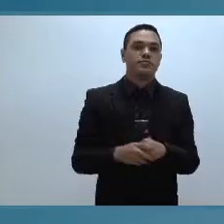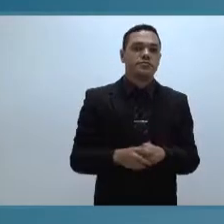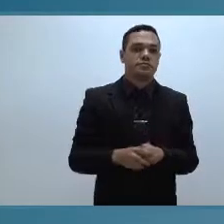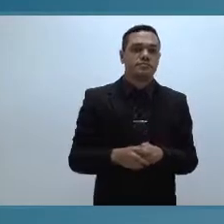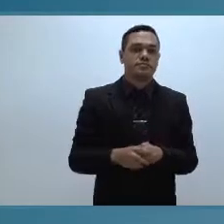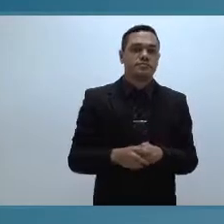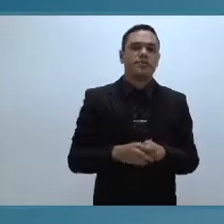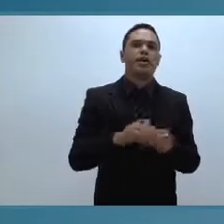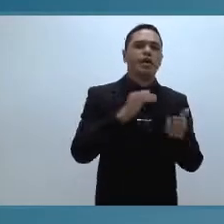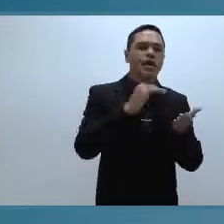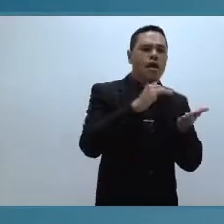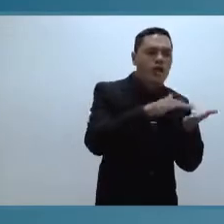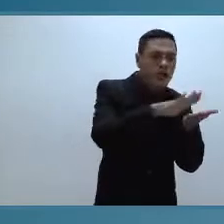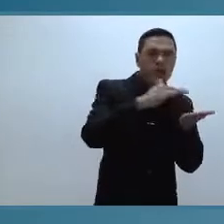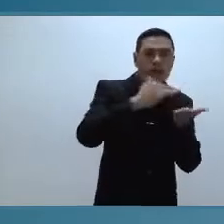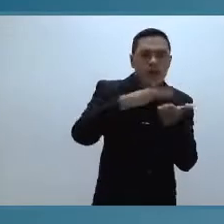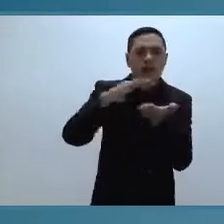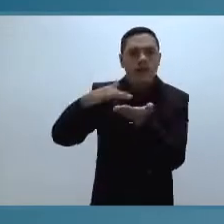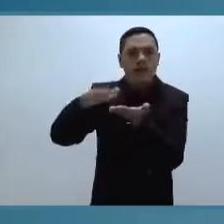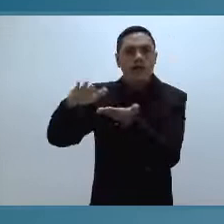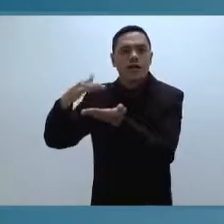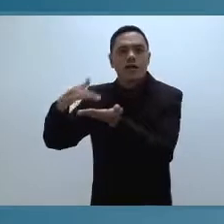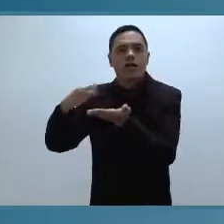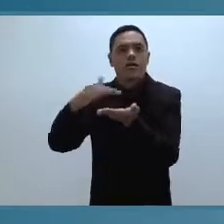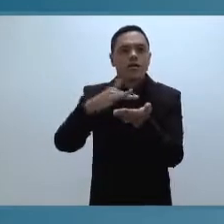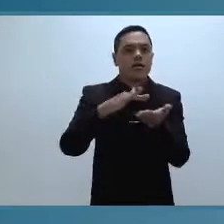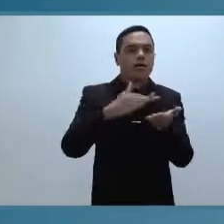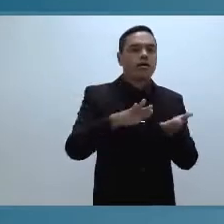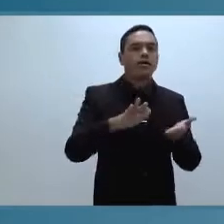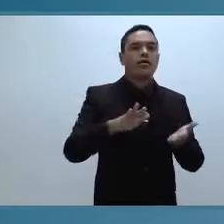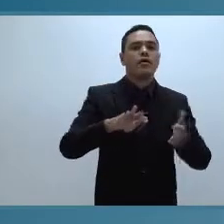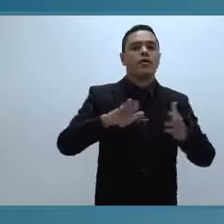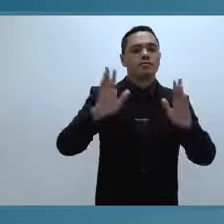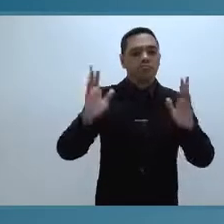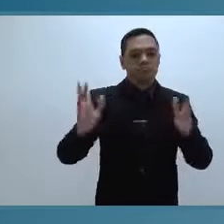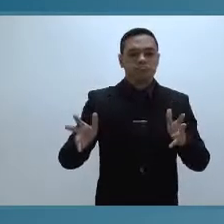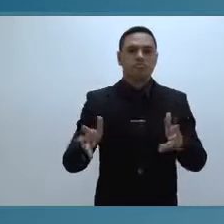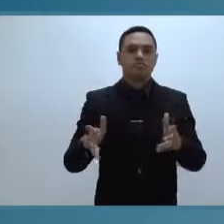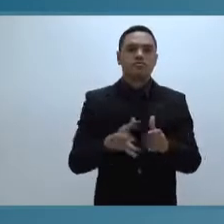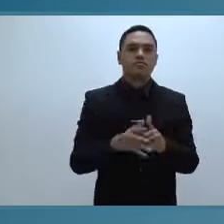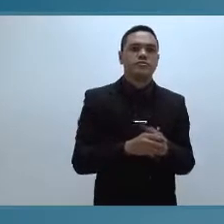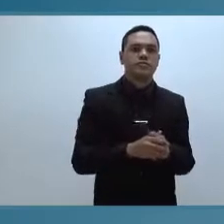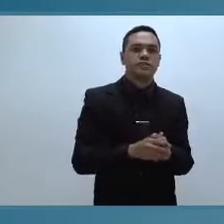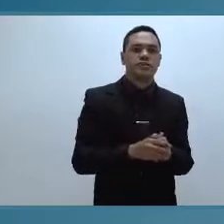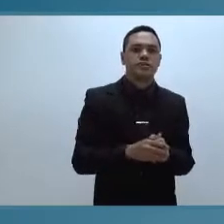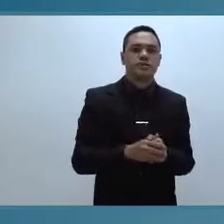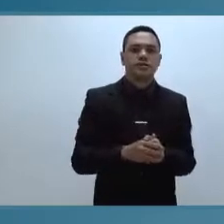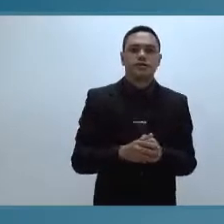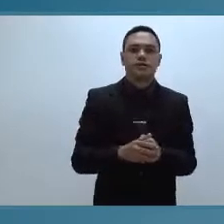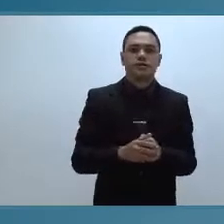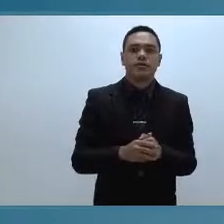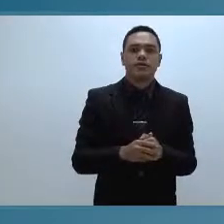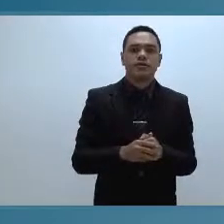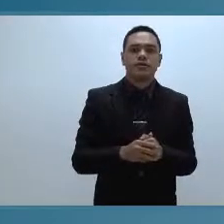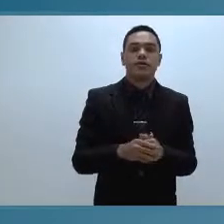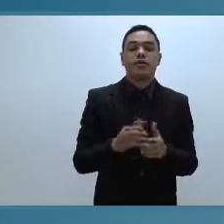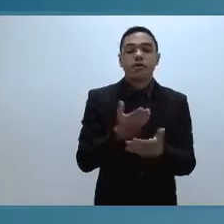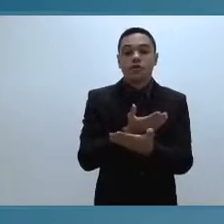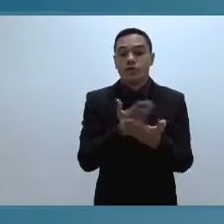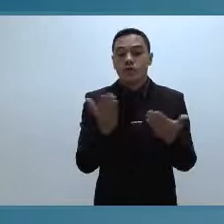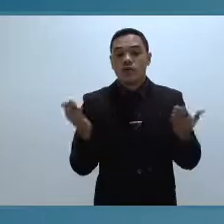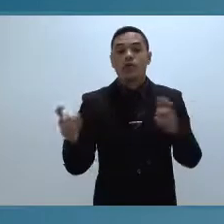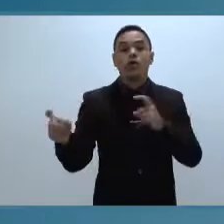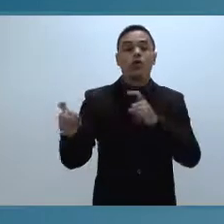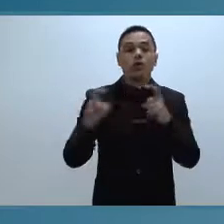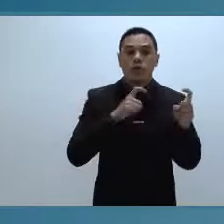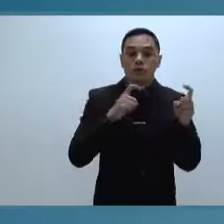todos os desembargadores. Eu submeto a discussão de